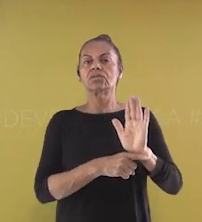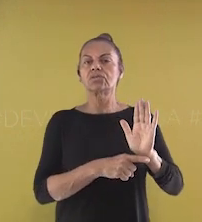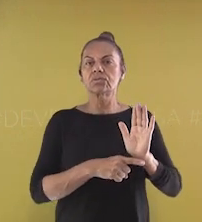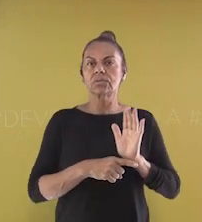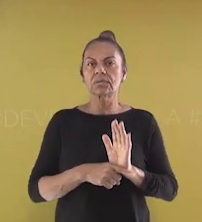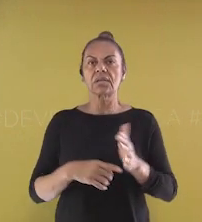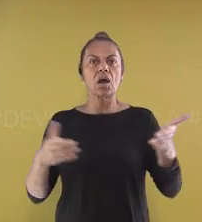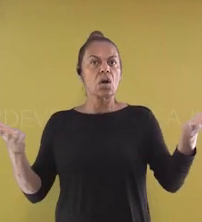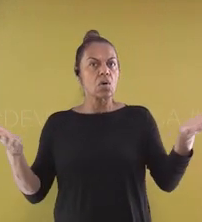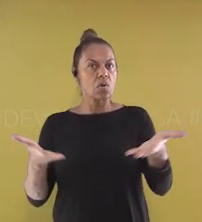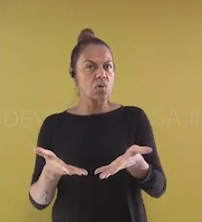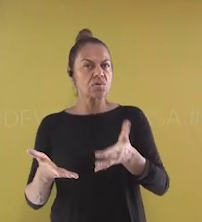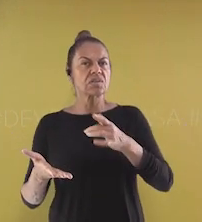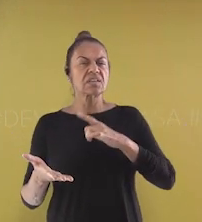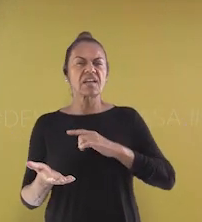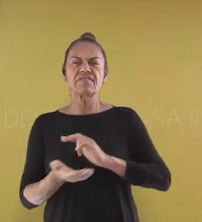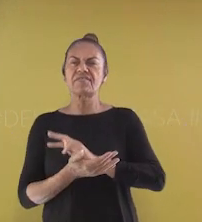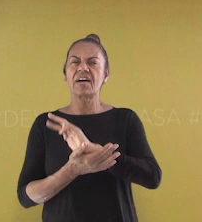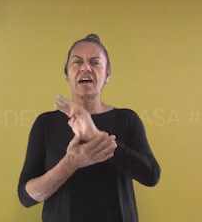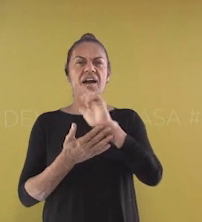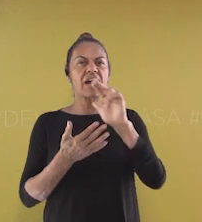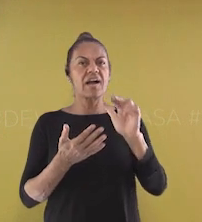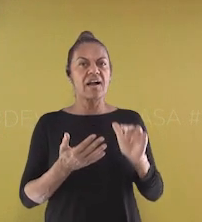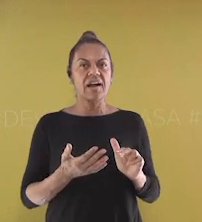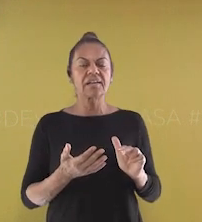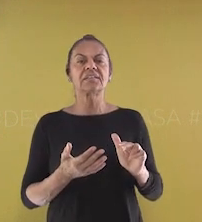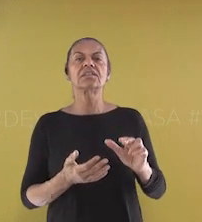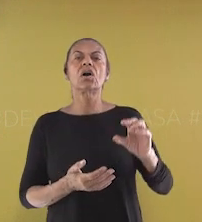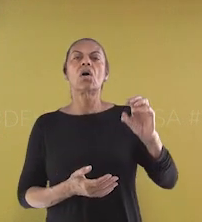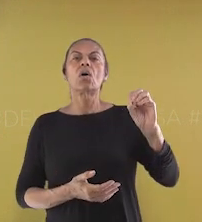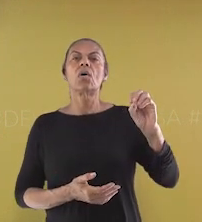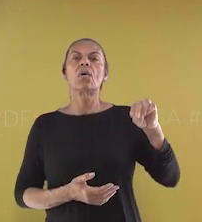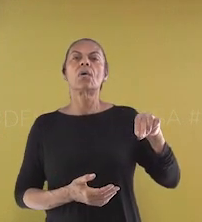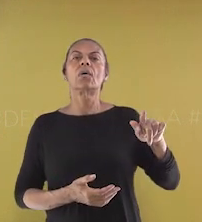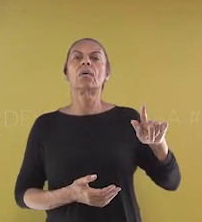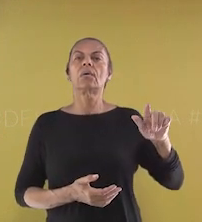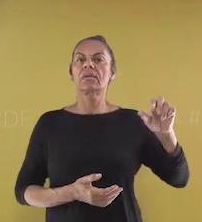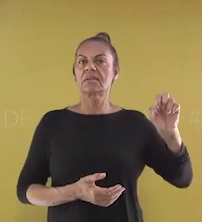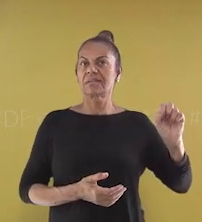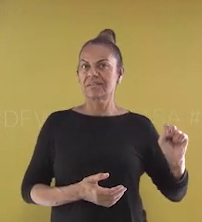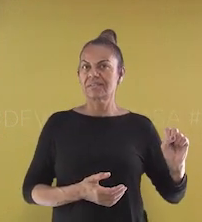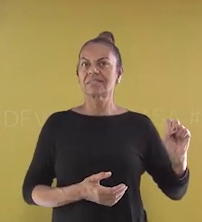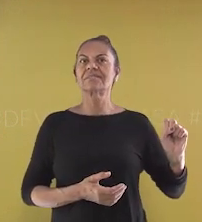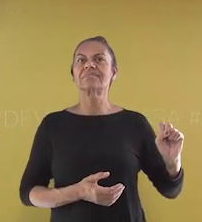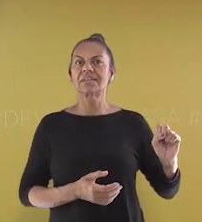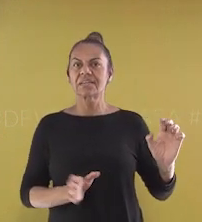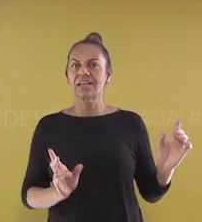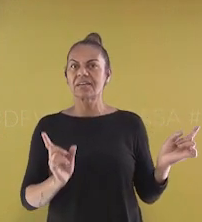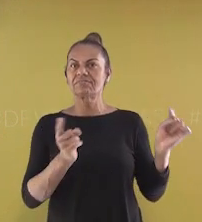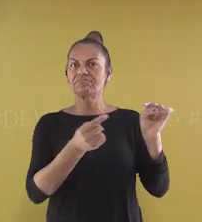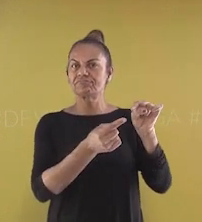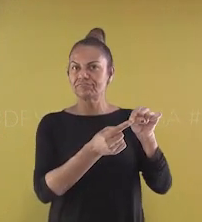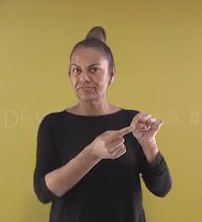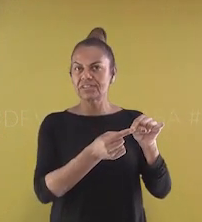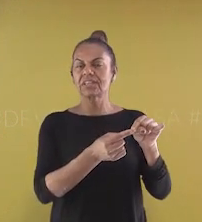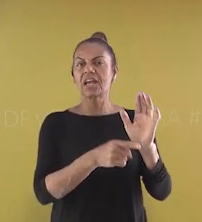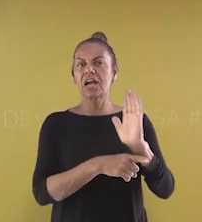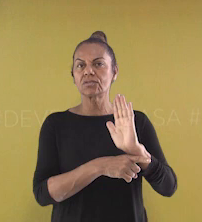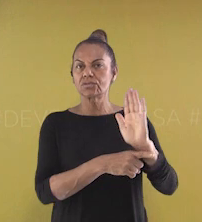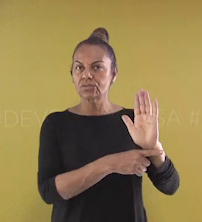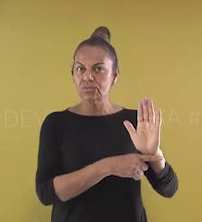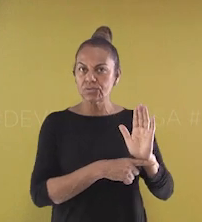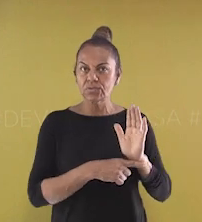auxílio. Atualmente, há diversas organizações não governamentais, ONGs, e instituições voltadas para o mesmo